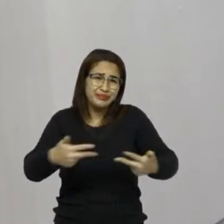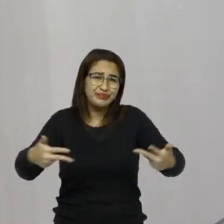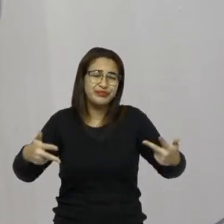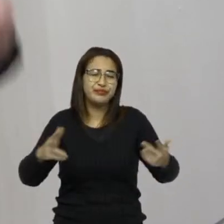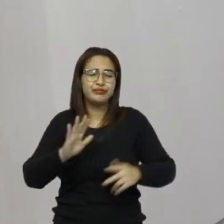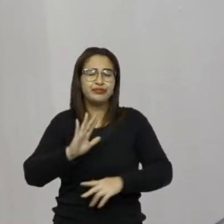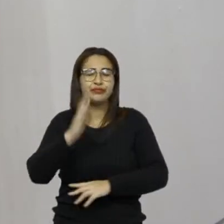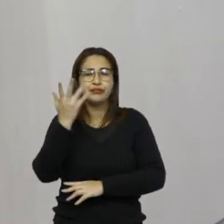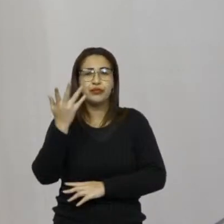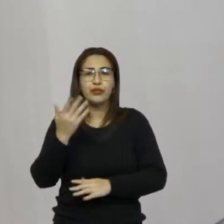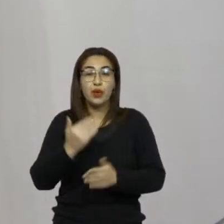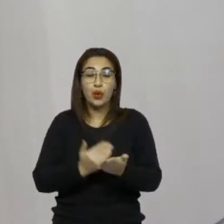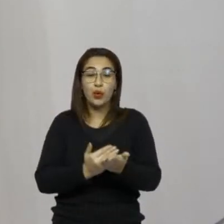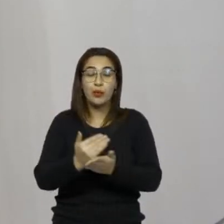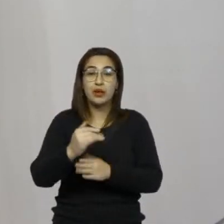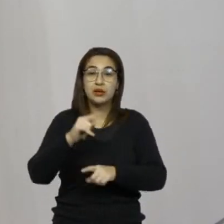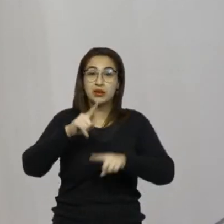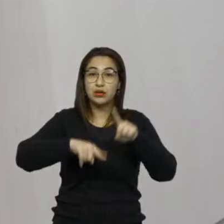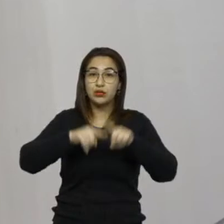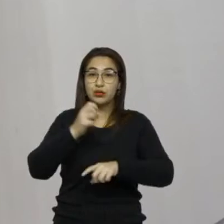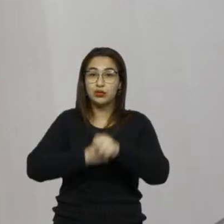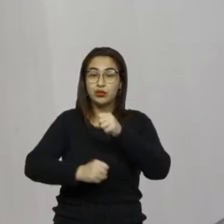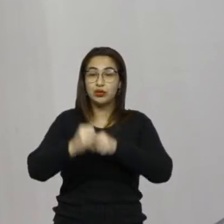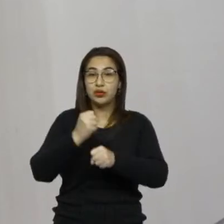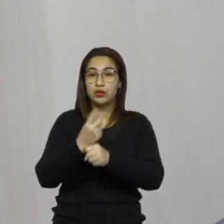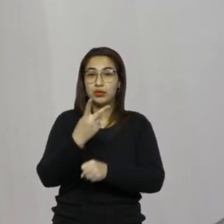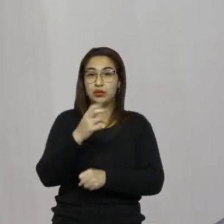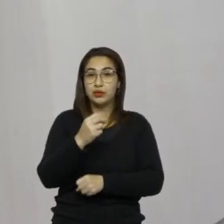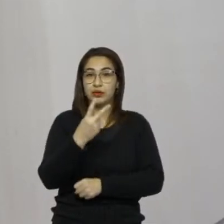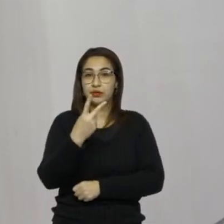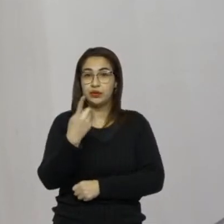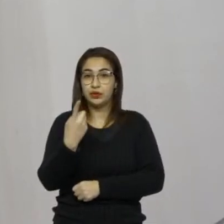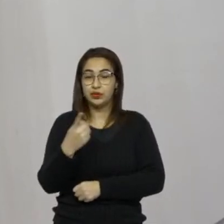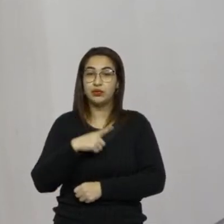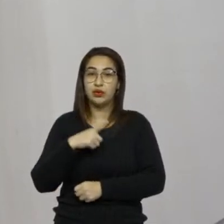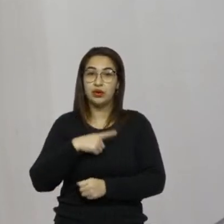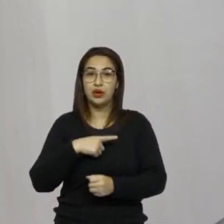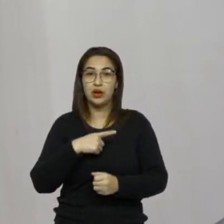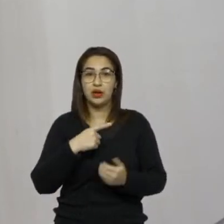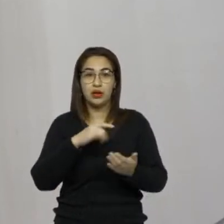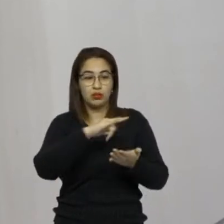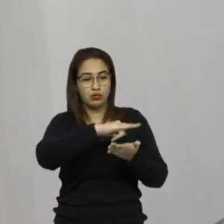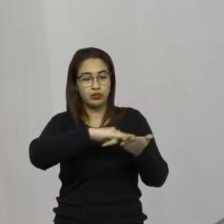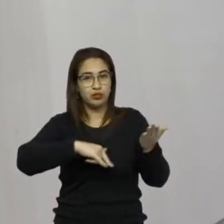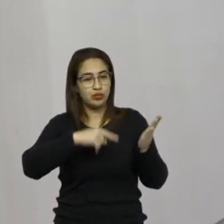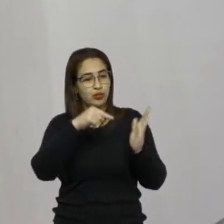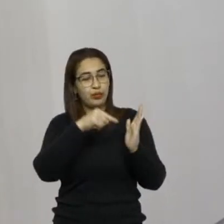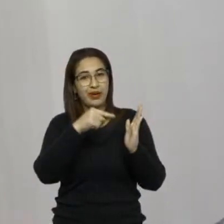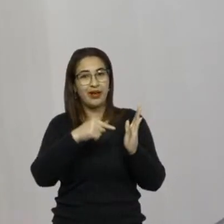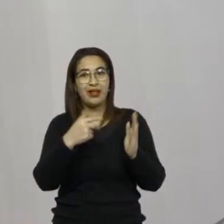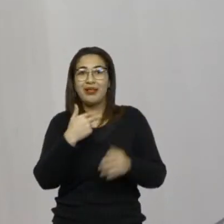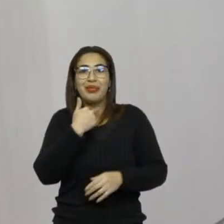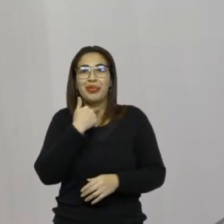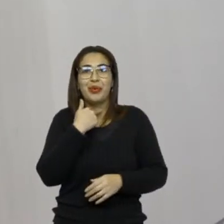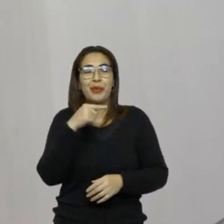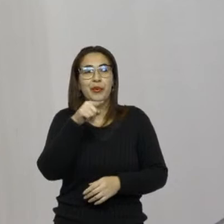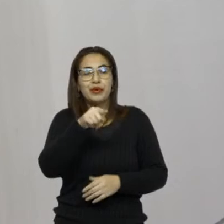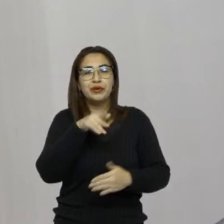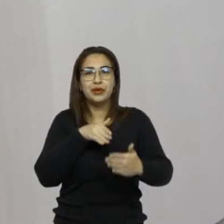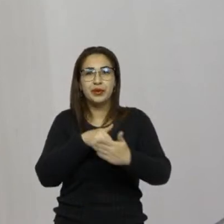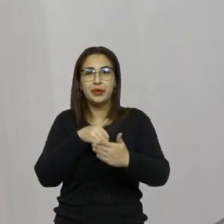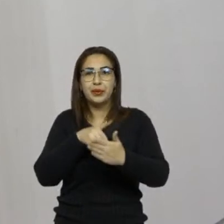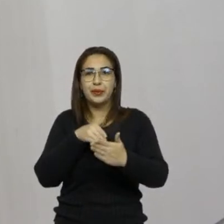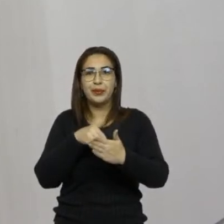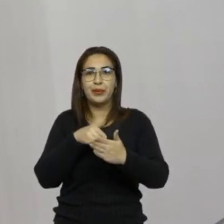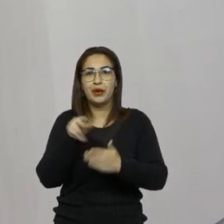isso vem desde julho do ano passado, tem um laudo lá de inoperância da barragem.